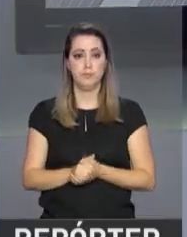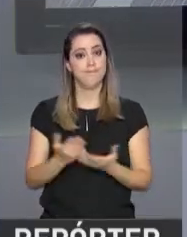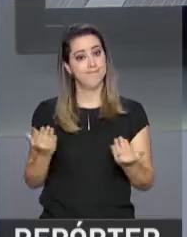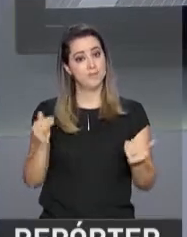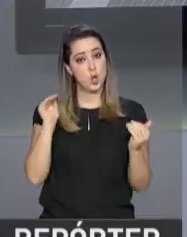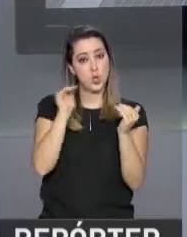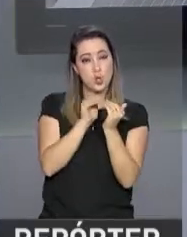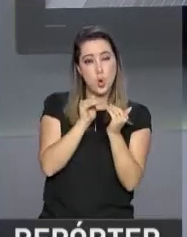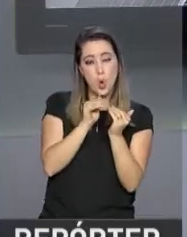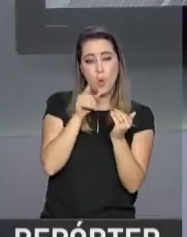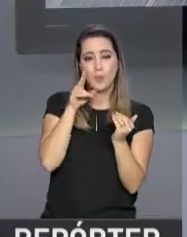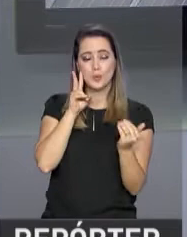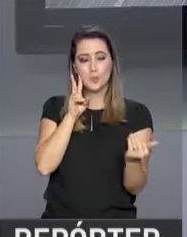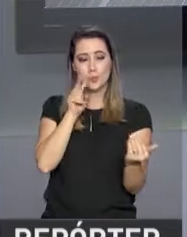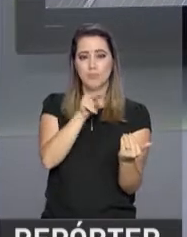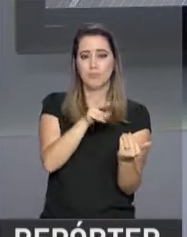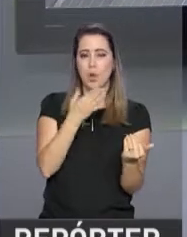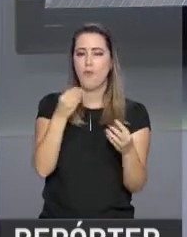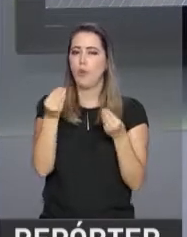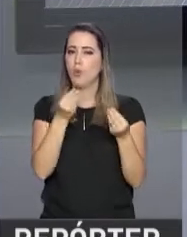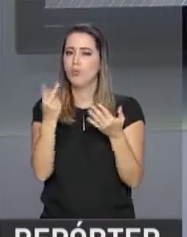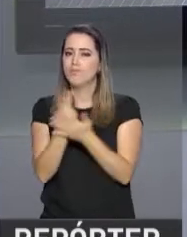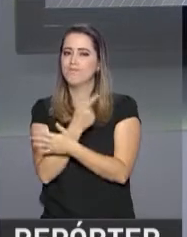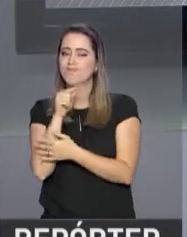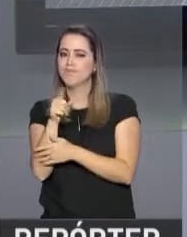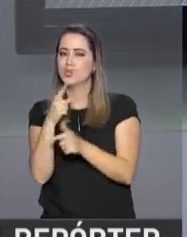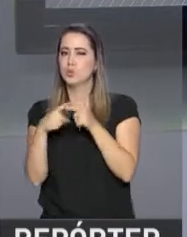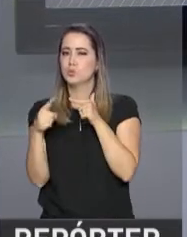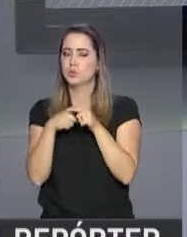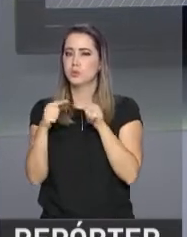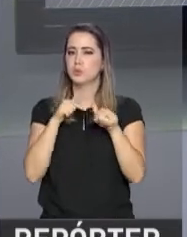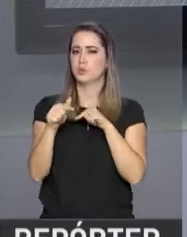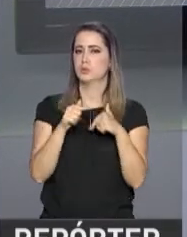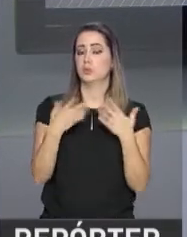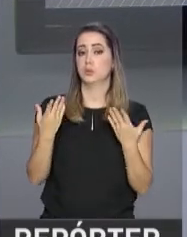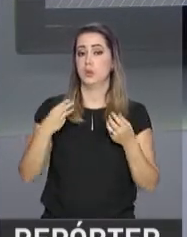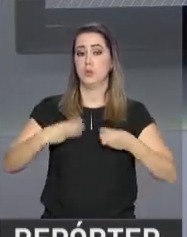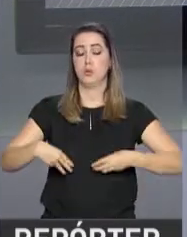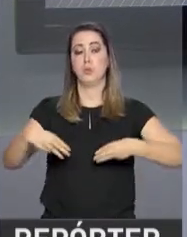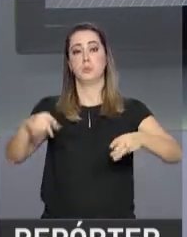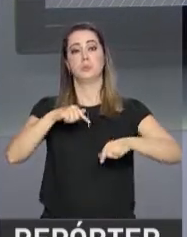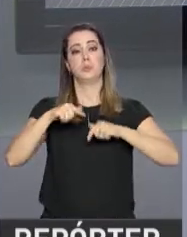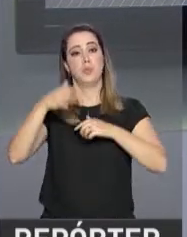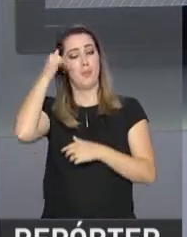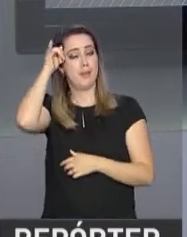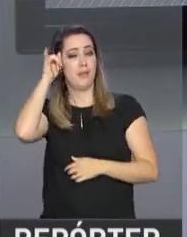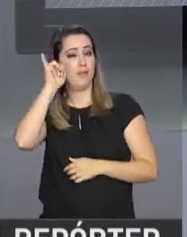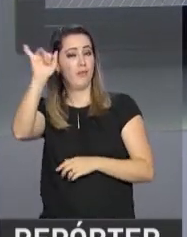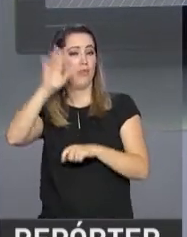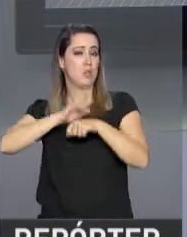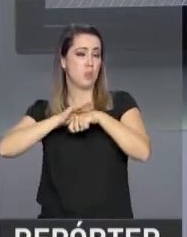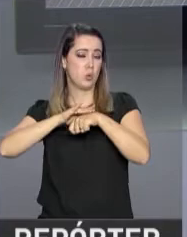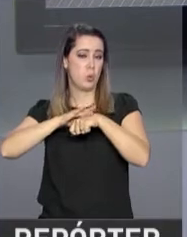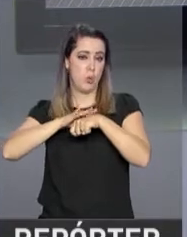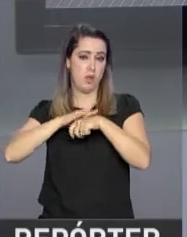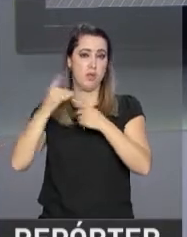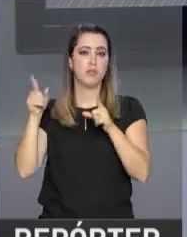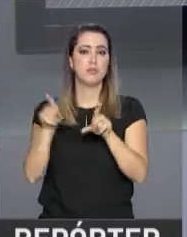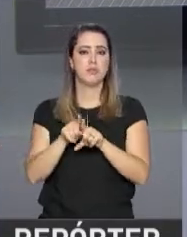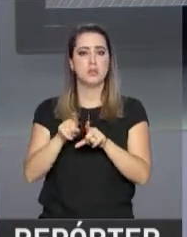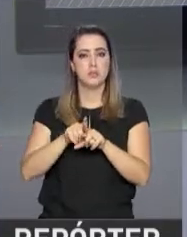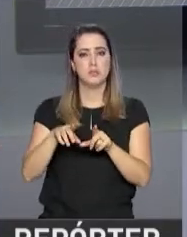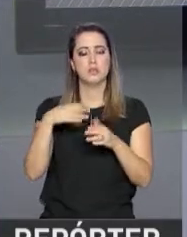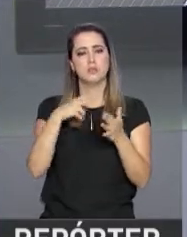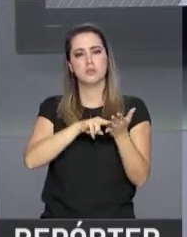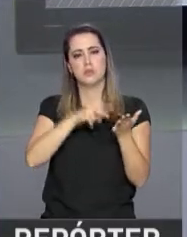olho no grande número de acidentes de trabalho o ministério do trabalho lançou uma campanha para prevenir as doenças ocupacionais e também